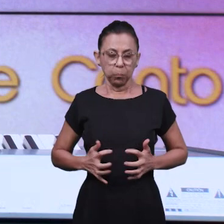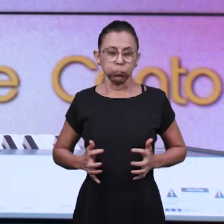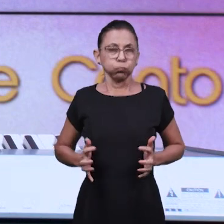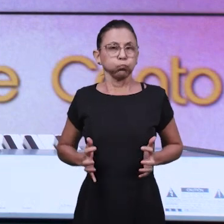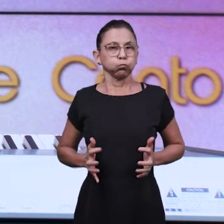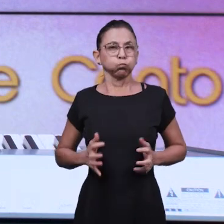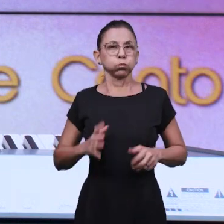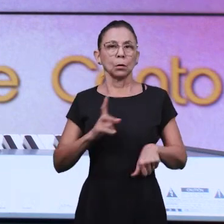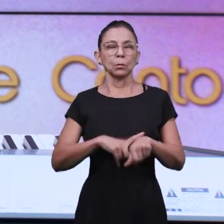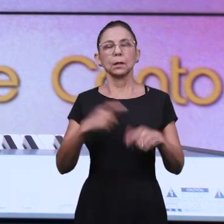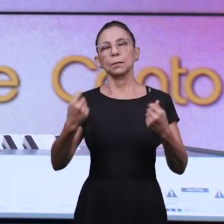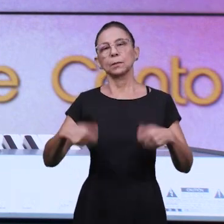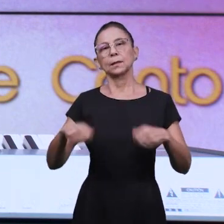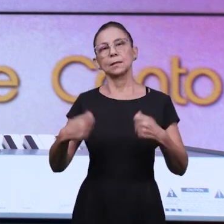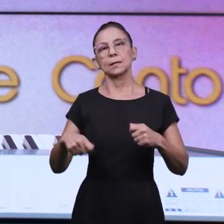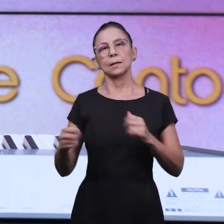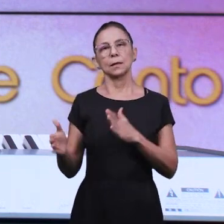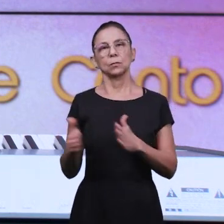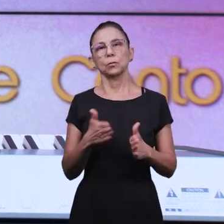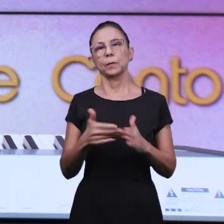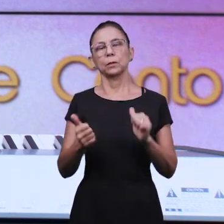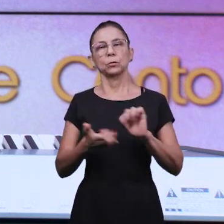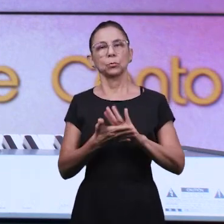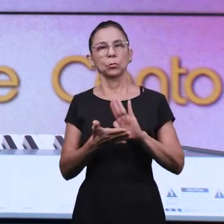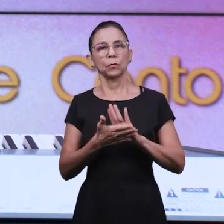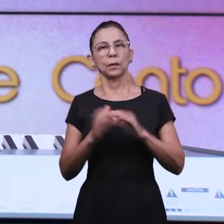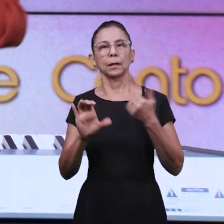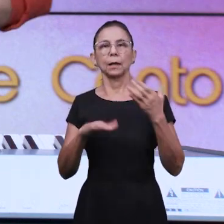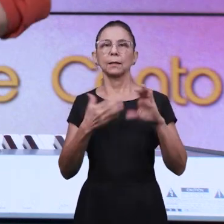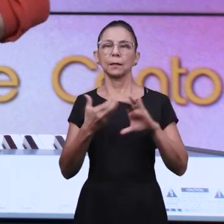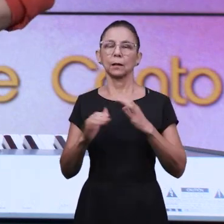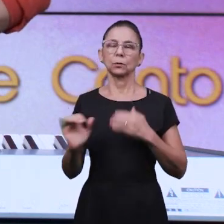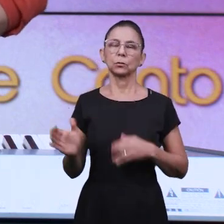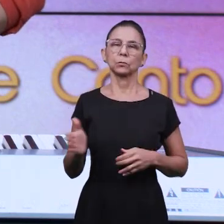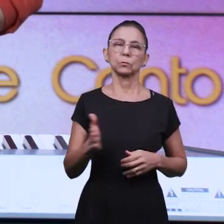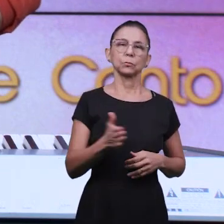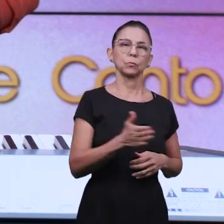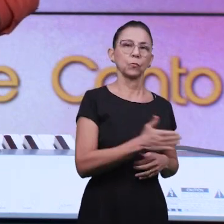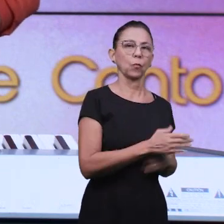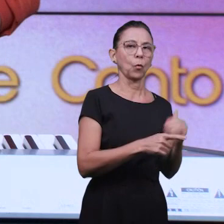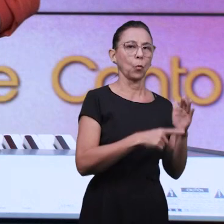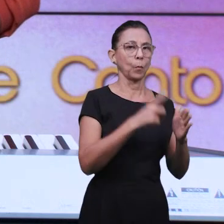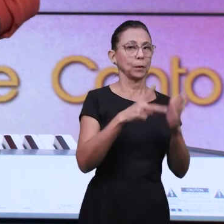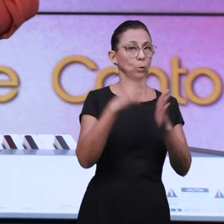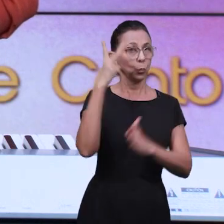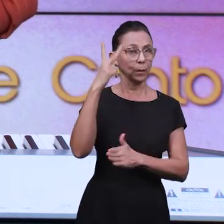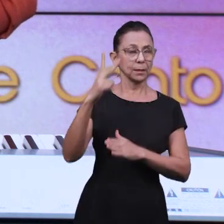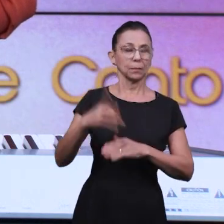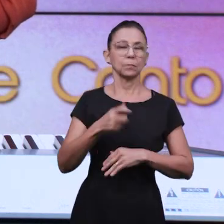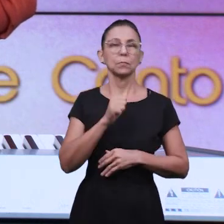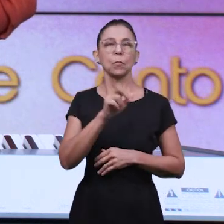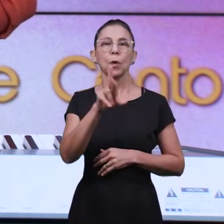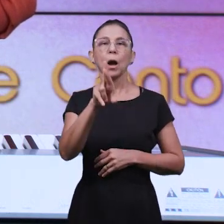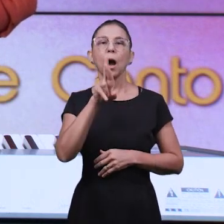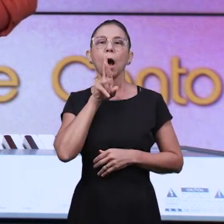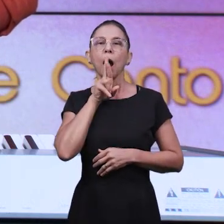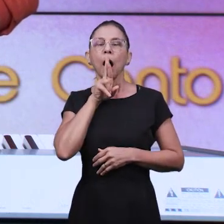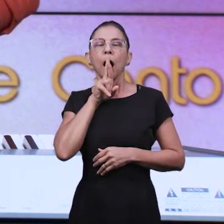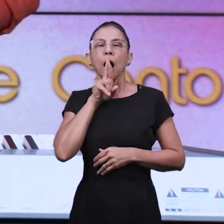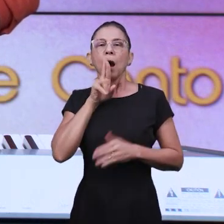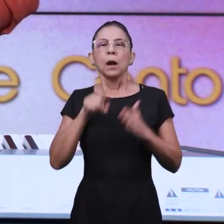tempo necessário que você precisar durante o louvor que estiver cantando. Então, nós vamos abrir de 2 vezes. Inspirou